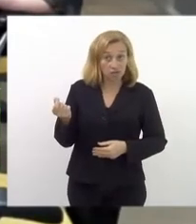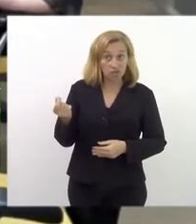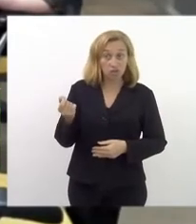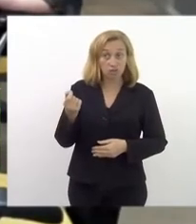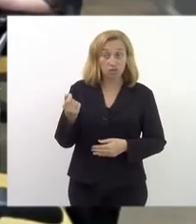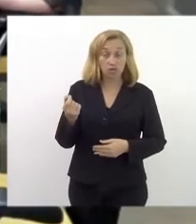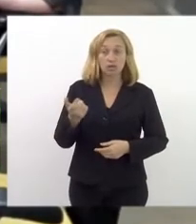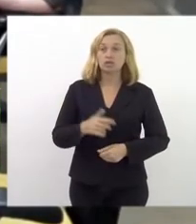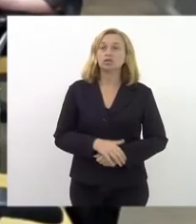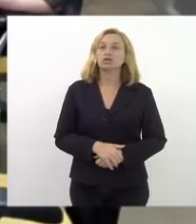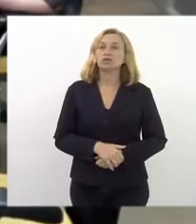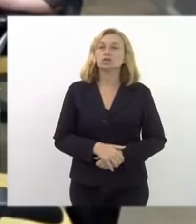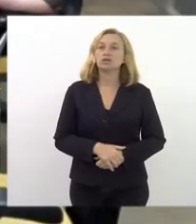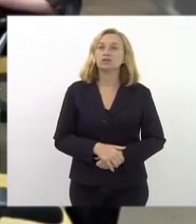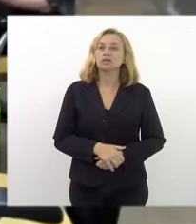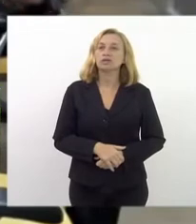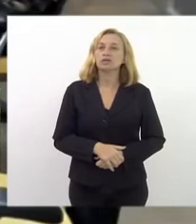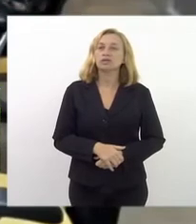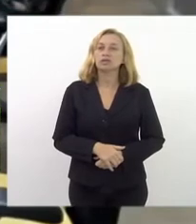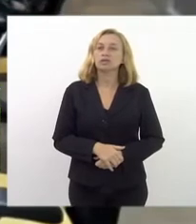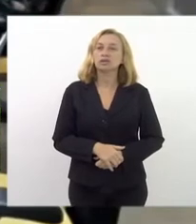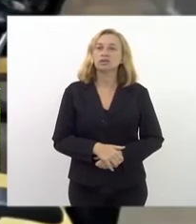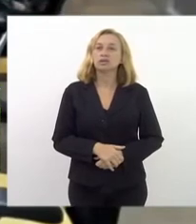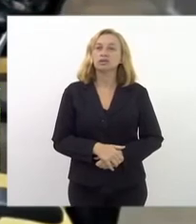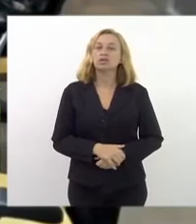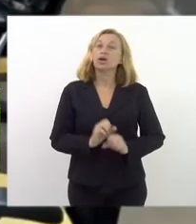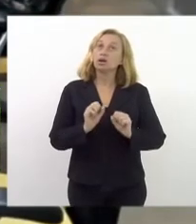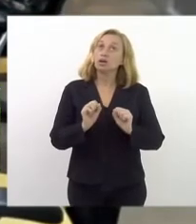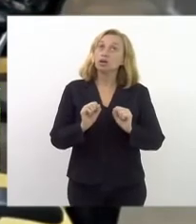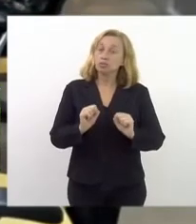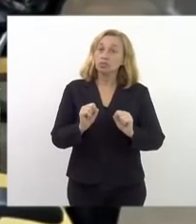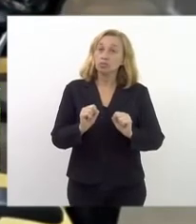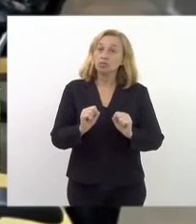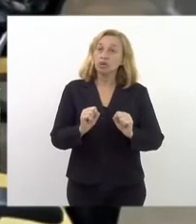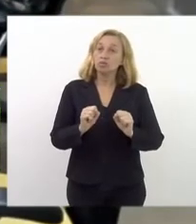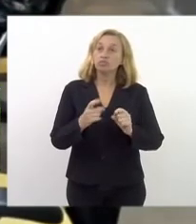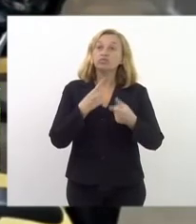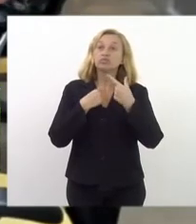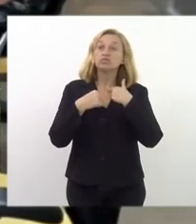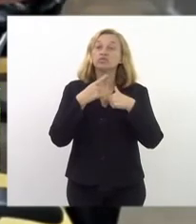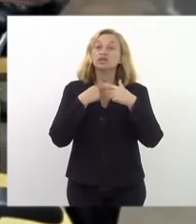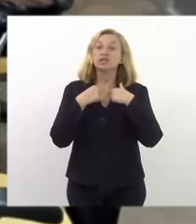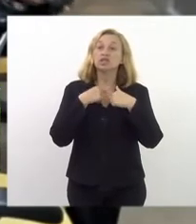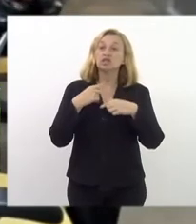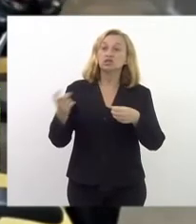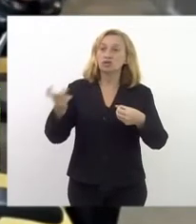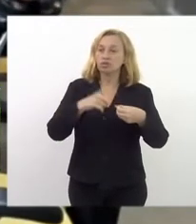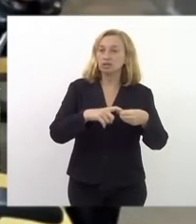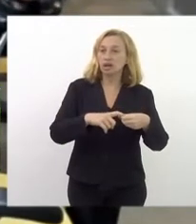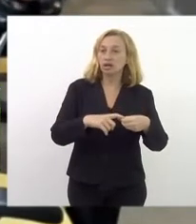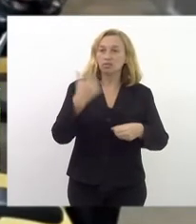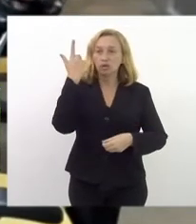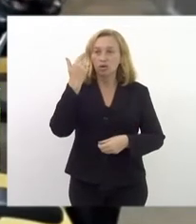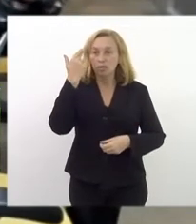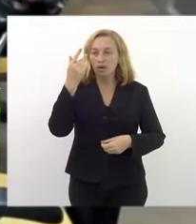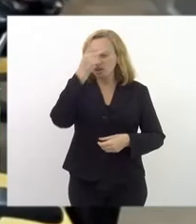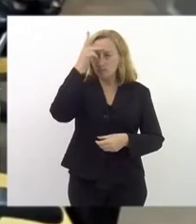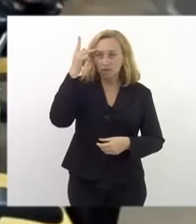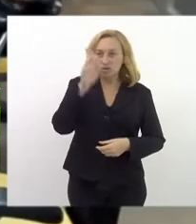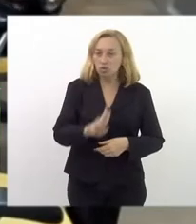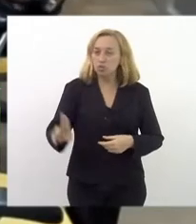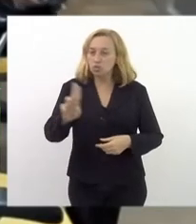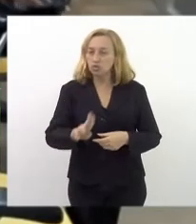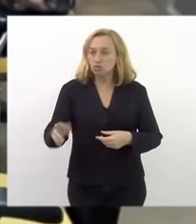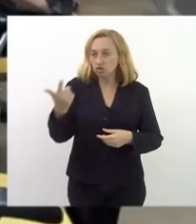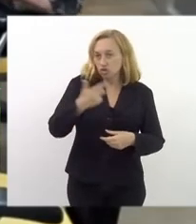isso como, ou seja, uma expectativa de que as coisas vão voltar ao normal, pessoas voltam a consumir e isso melhora. Associado a isso